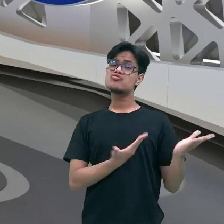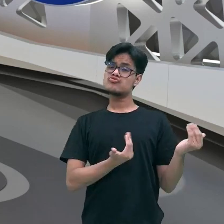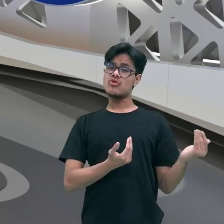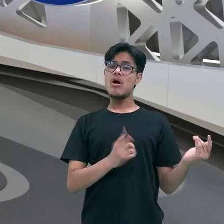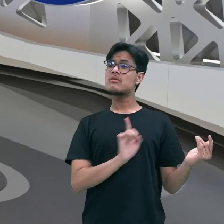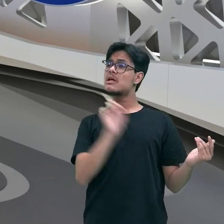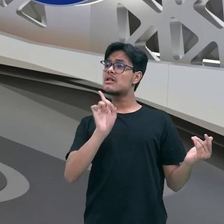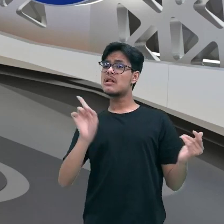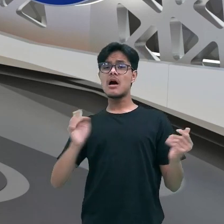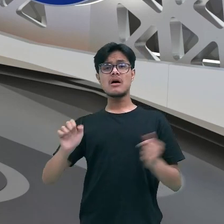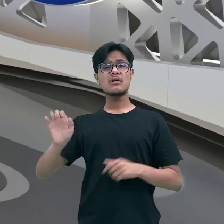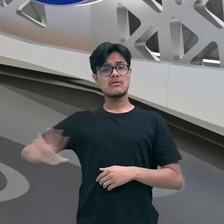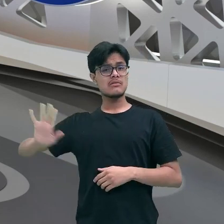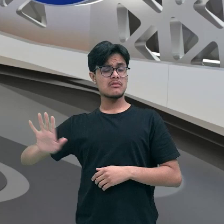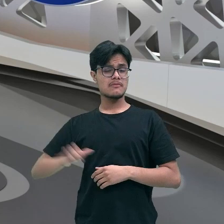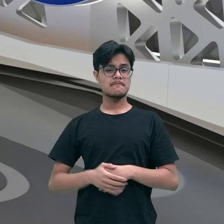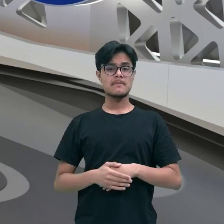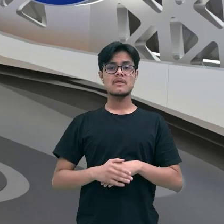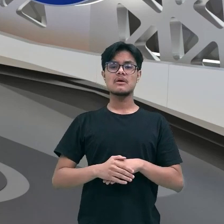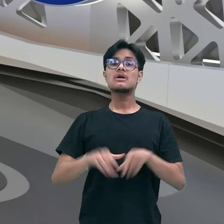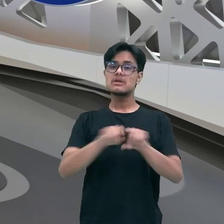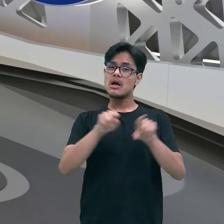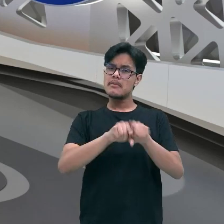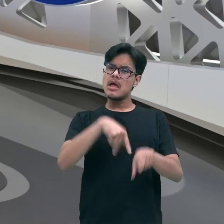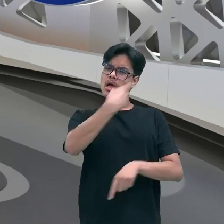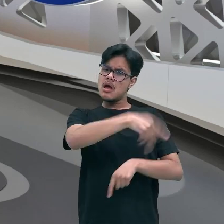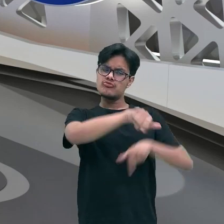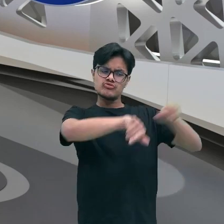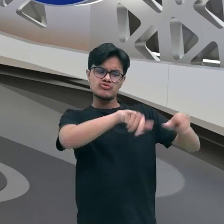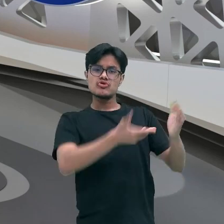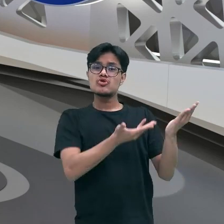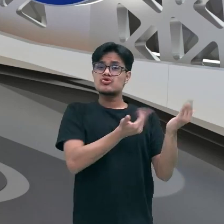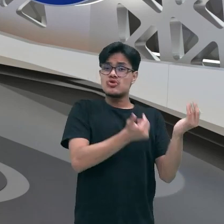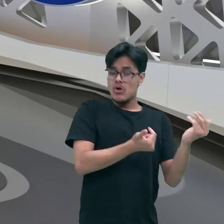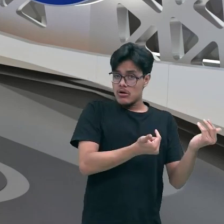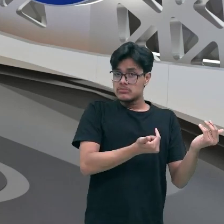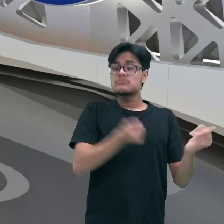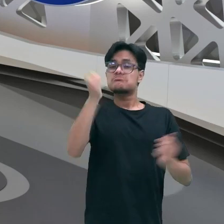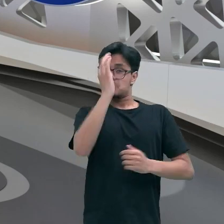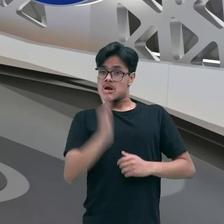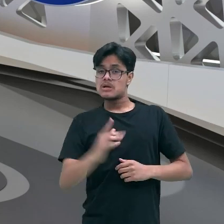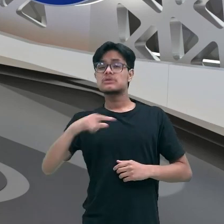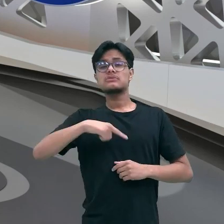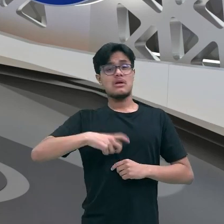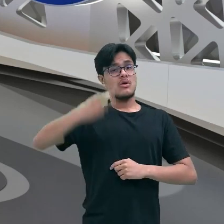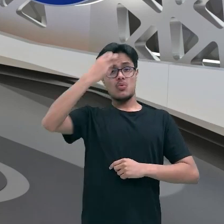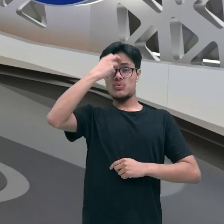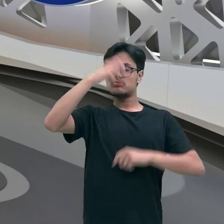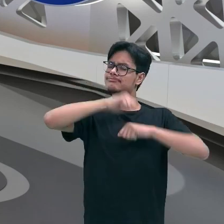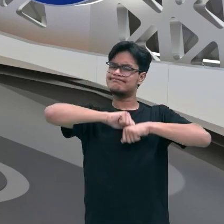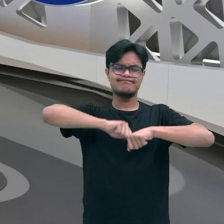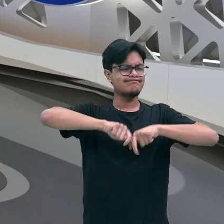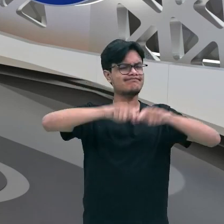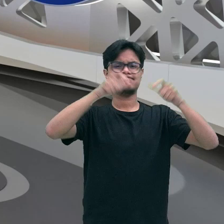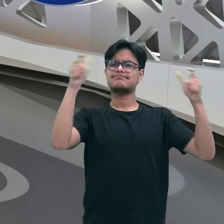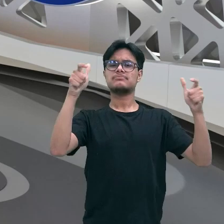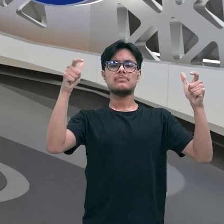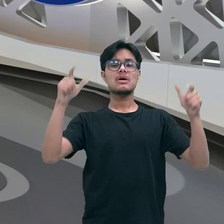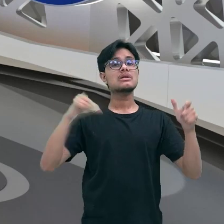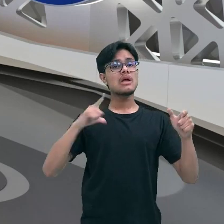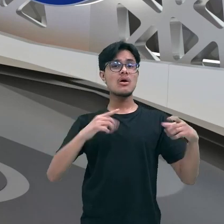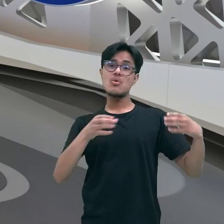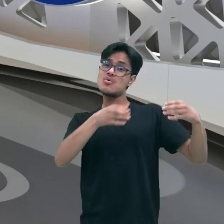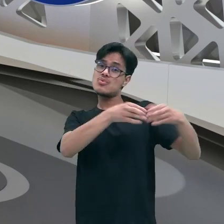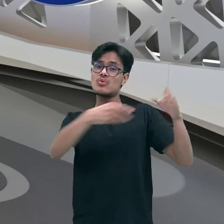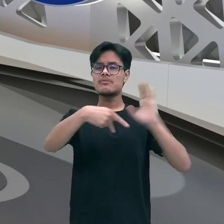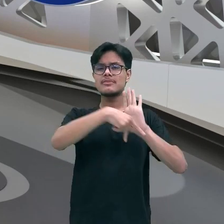mas existem pessoas, jovens brasileiros. Ao redor do mundo, inclusive. Ele é um movimento cultural muito amplo. E eu existem grupos